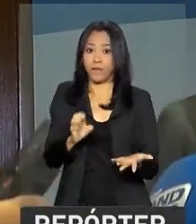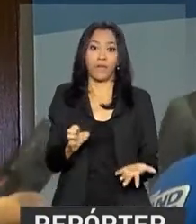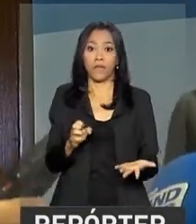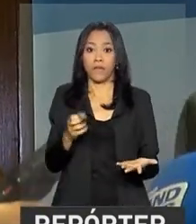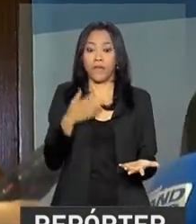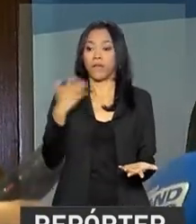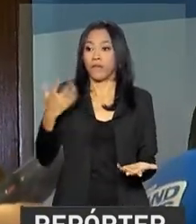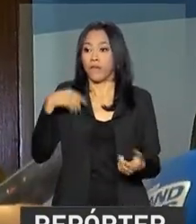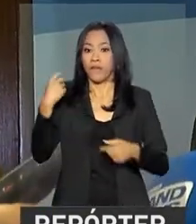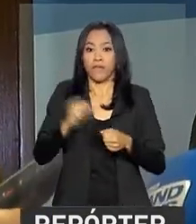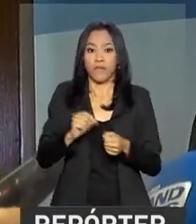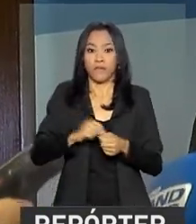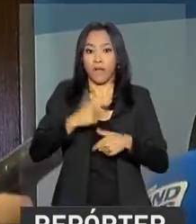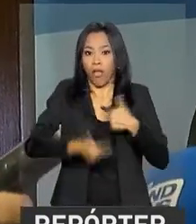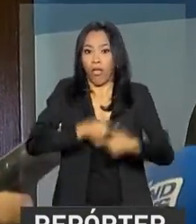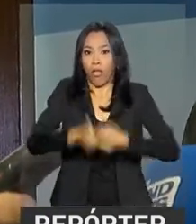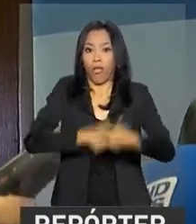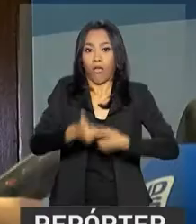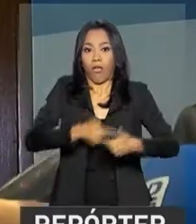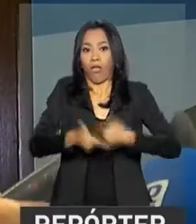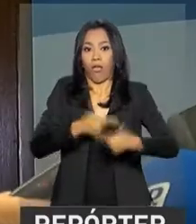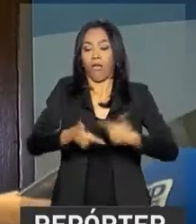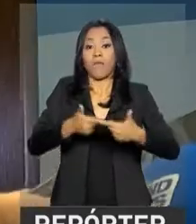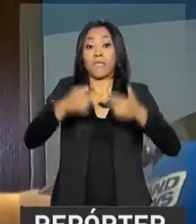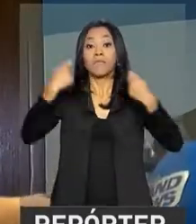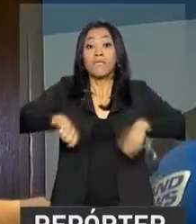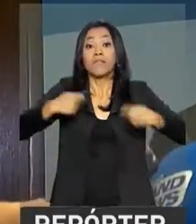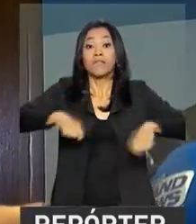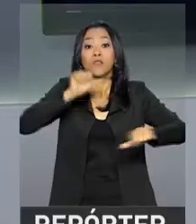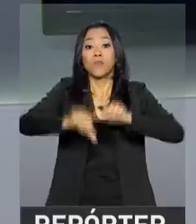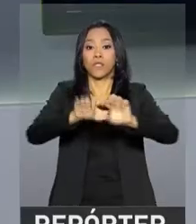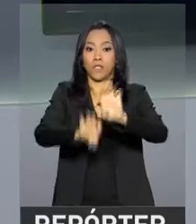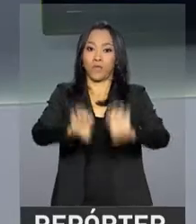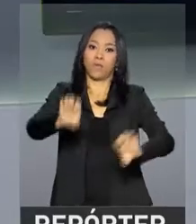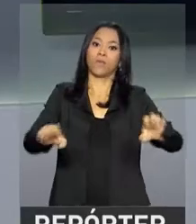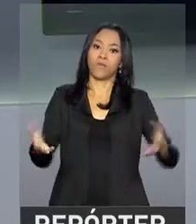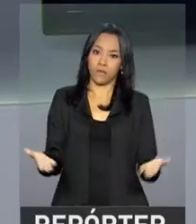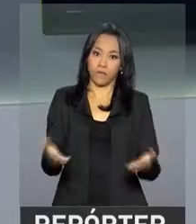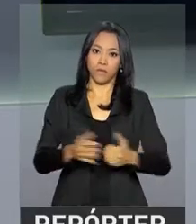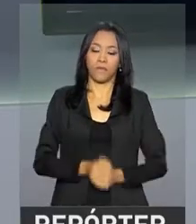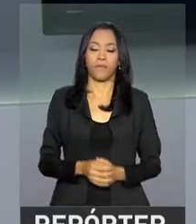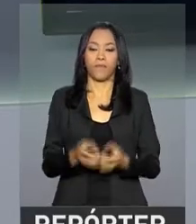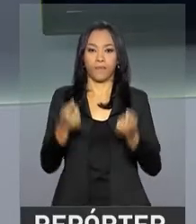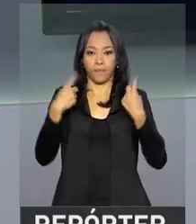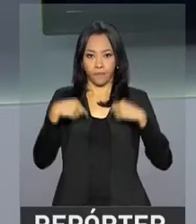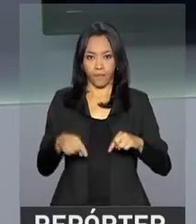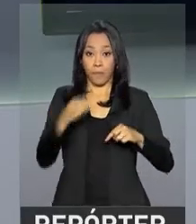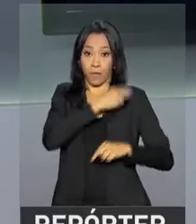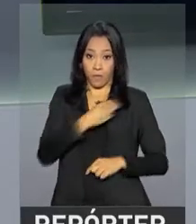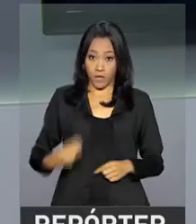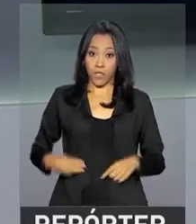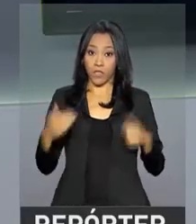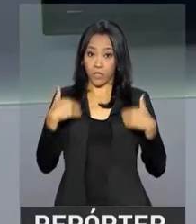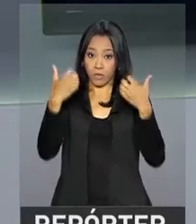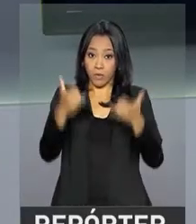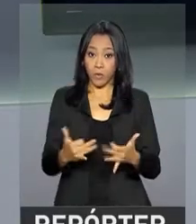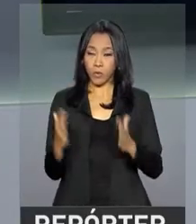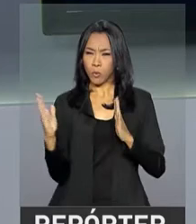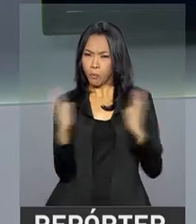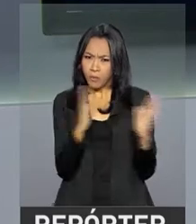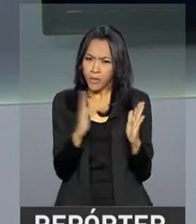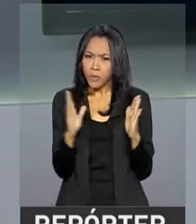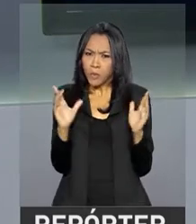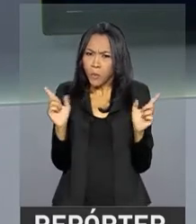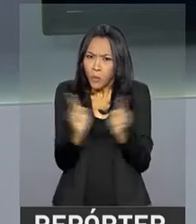não é mas que de fato ela precisa de mudanças estruturantes joão lima afirmou ainda que a curto prazo uma das